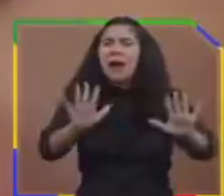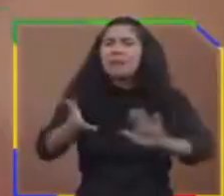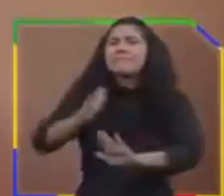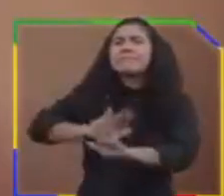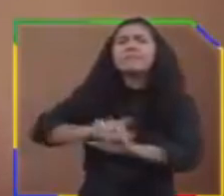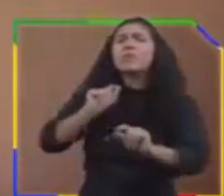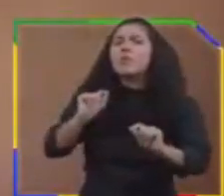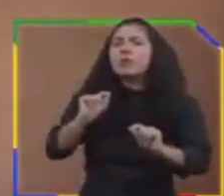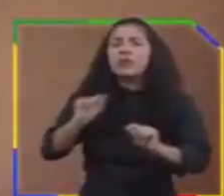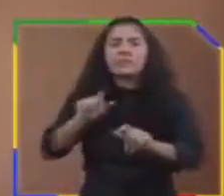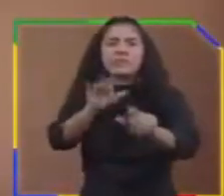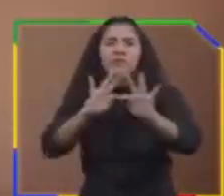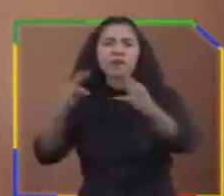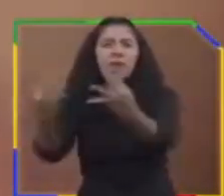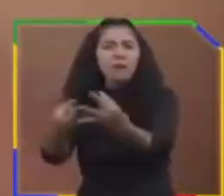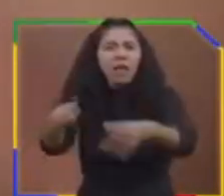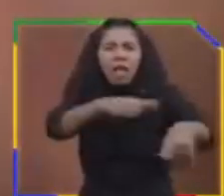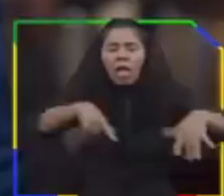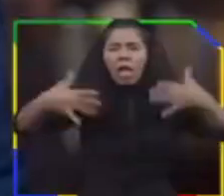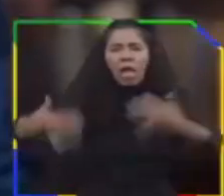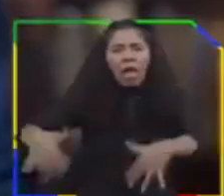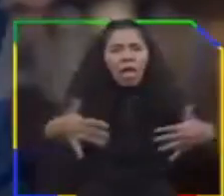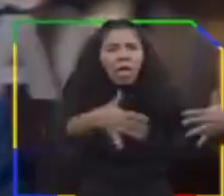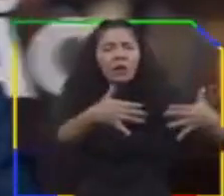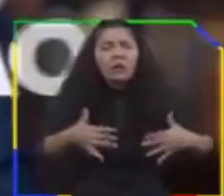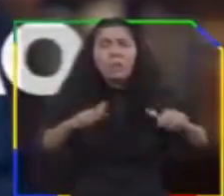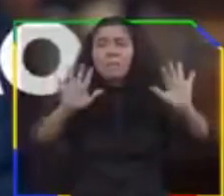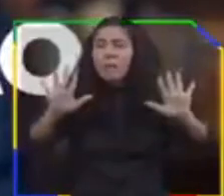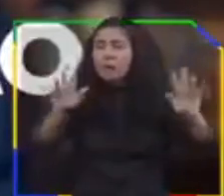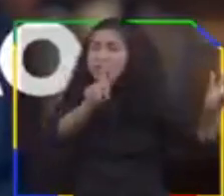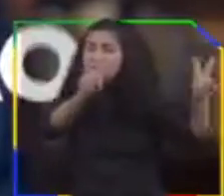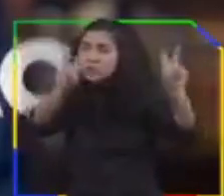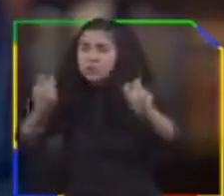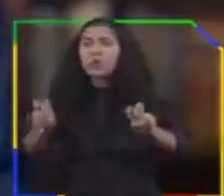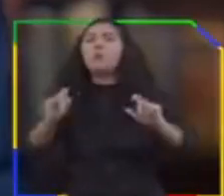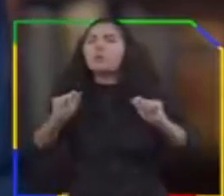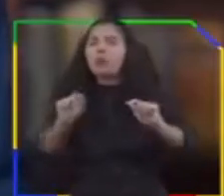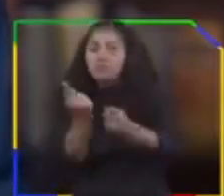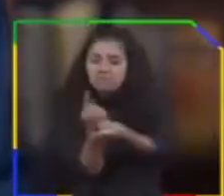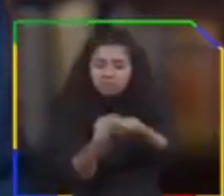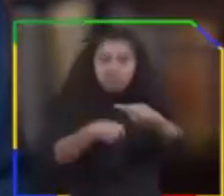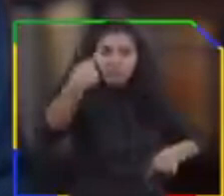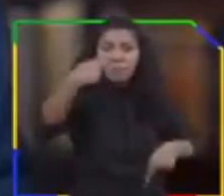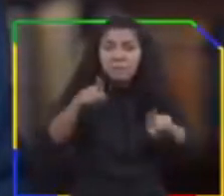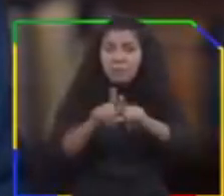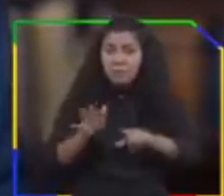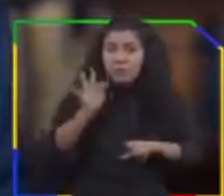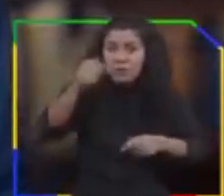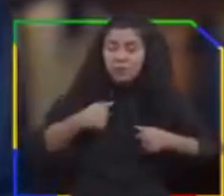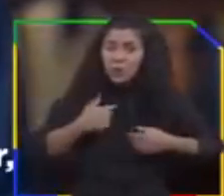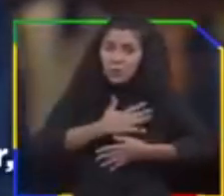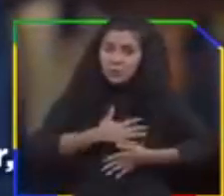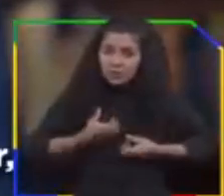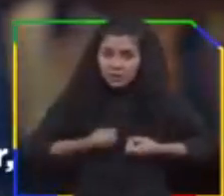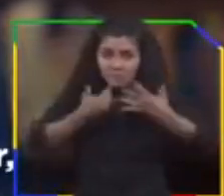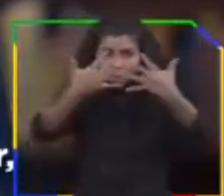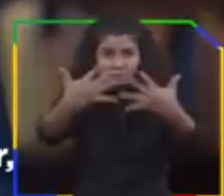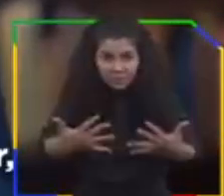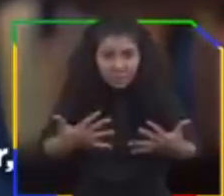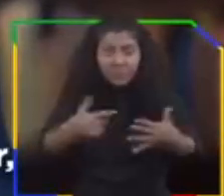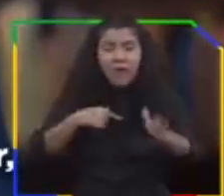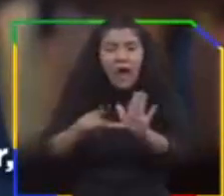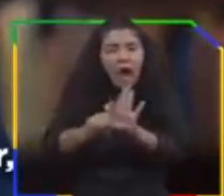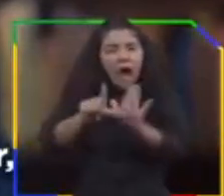endividadas, empobrecidas e desprotegidas. Mas é sobre reconstrução e futuro que eu quero falar. Antes mesmo